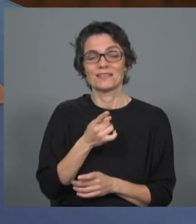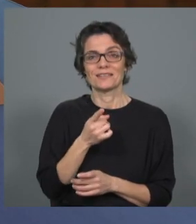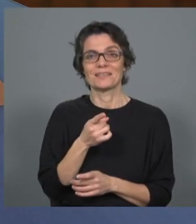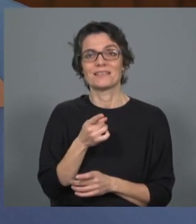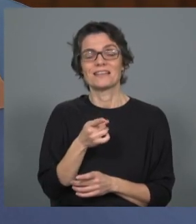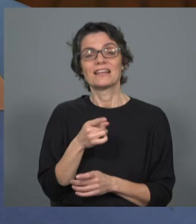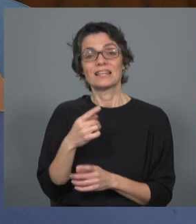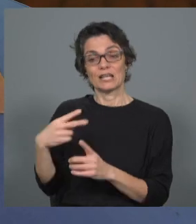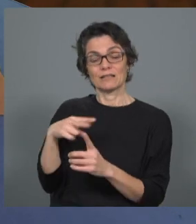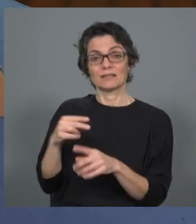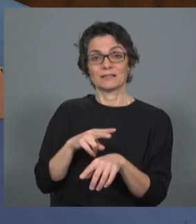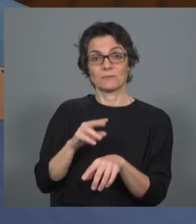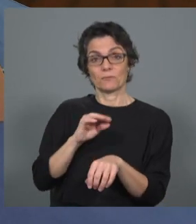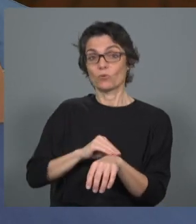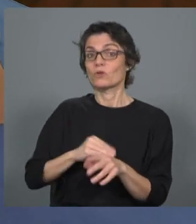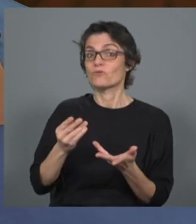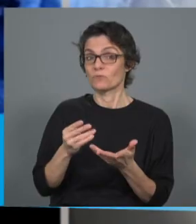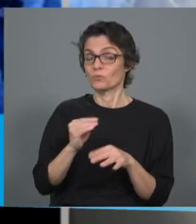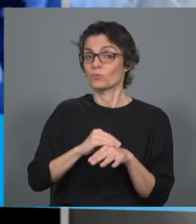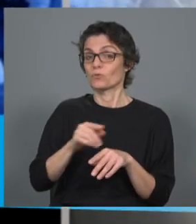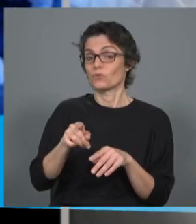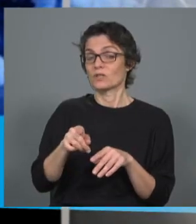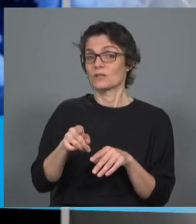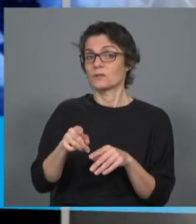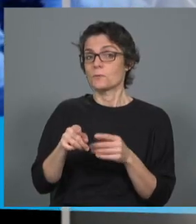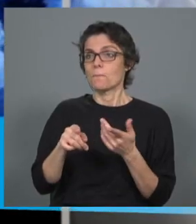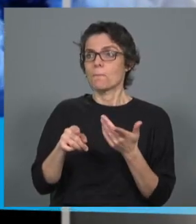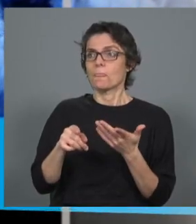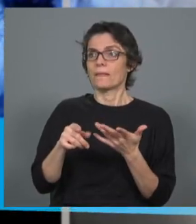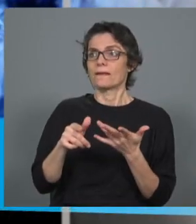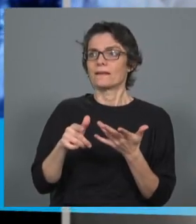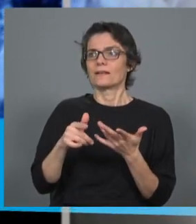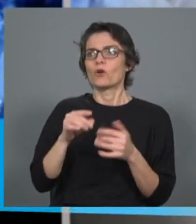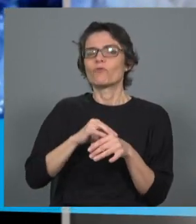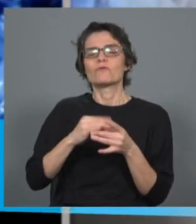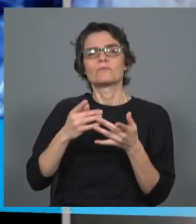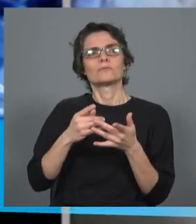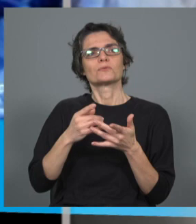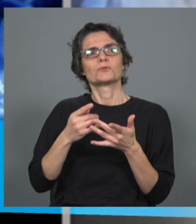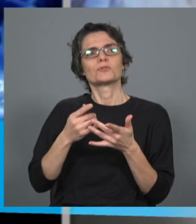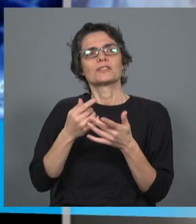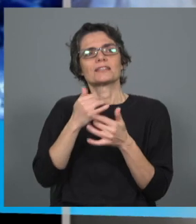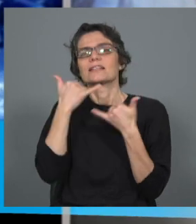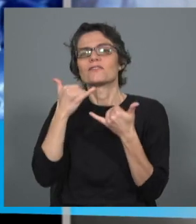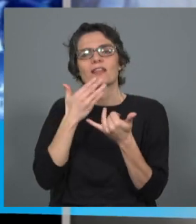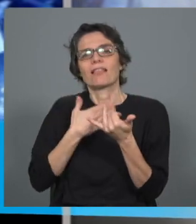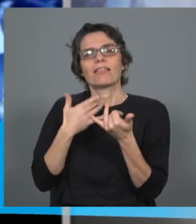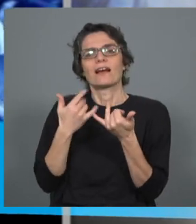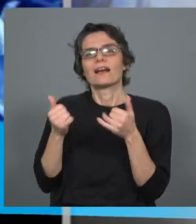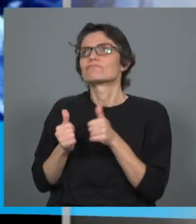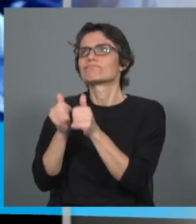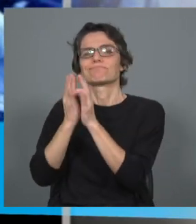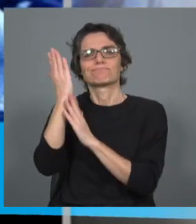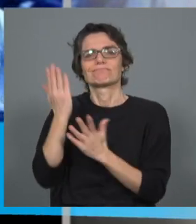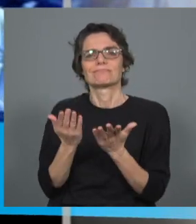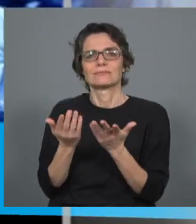nesta dimensão do testemunho e o testemunho da alegria de seguir Jesus. Ou seja, a vocação, primeiro,